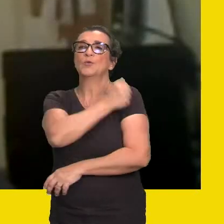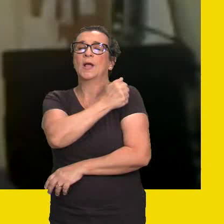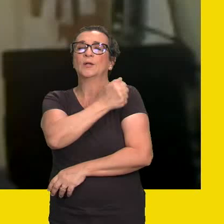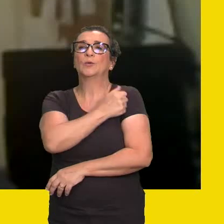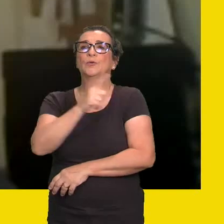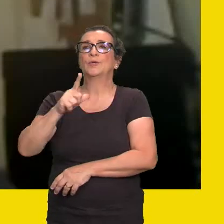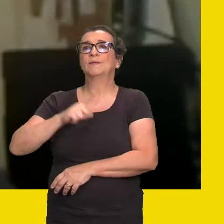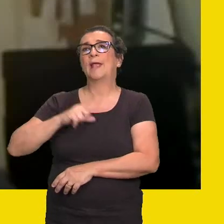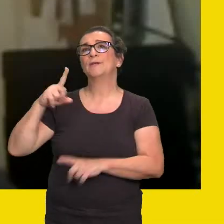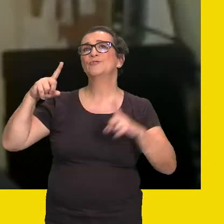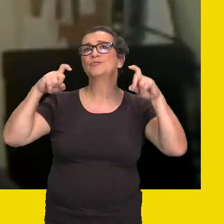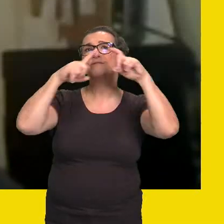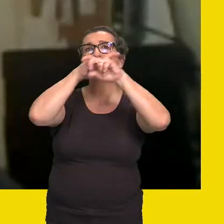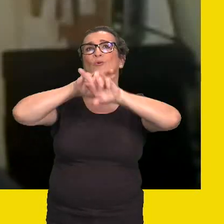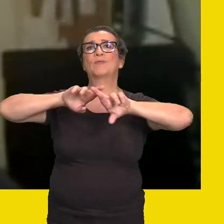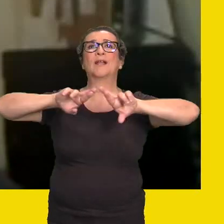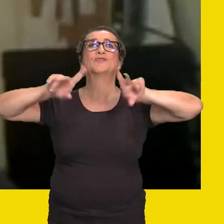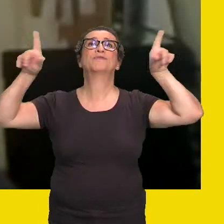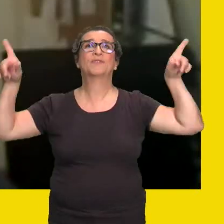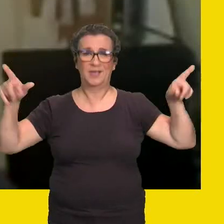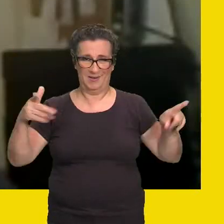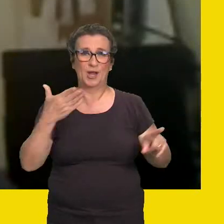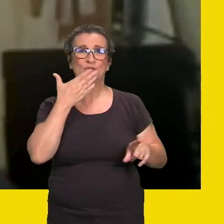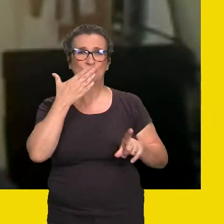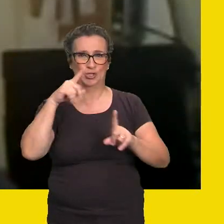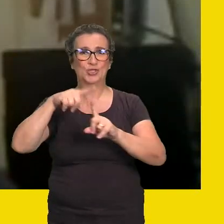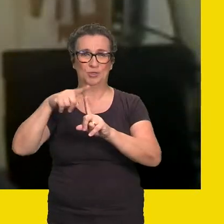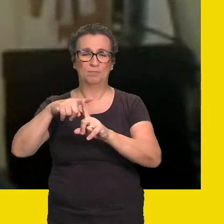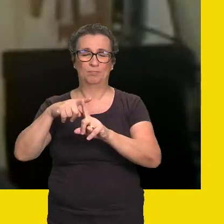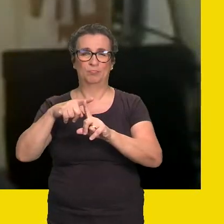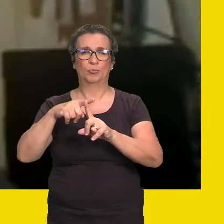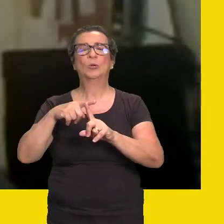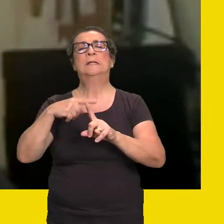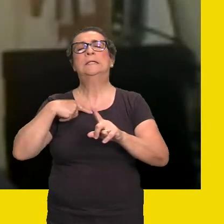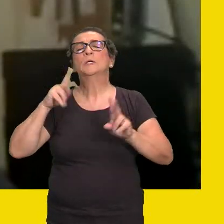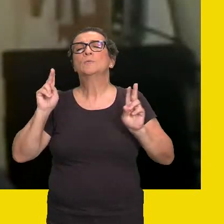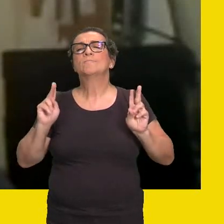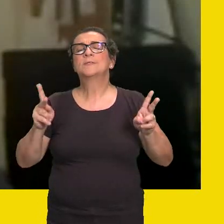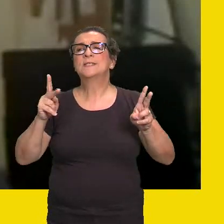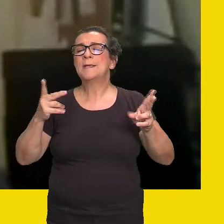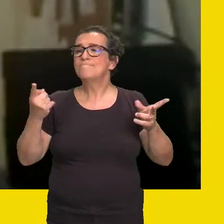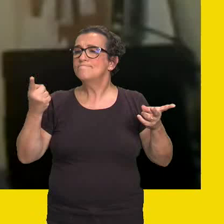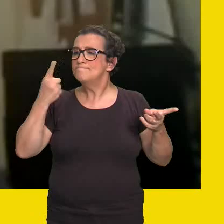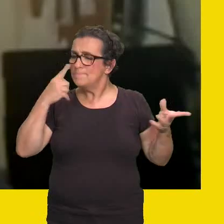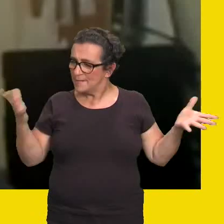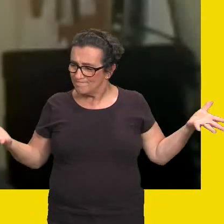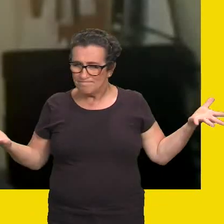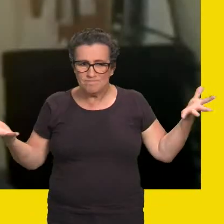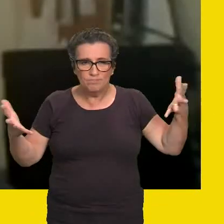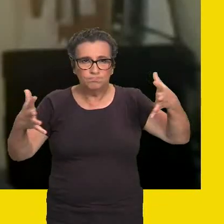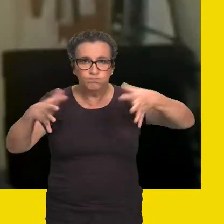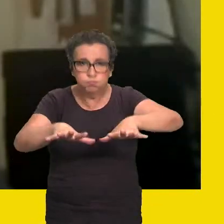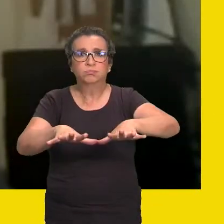de dificuldade. E eu procuro estar sempre incluindo, mesmo diante da